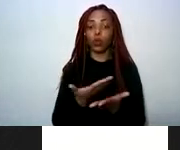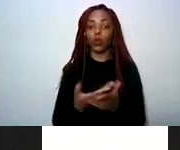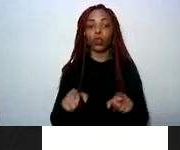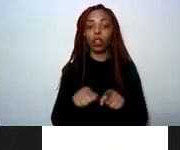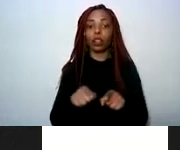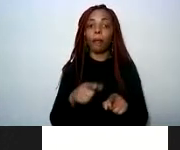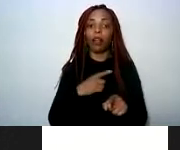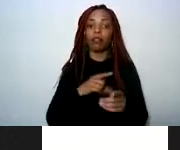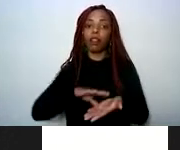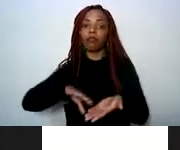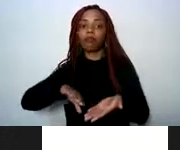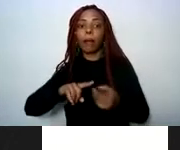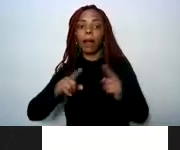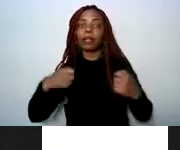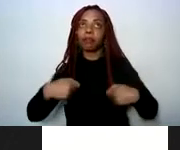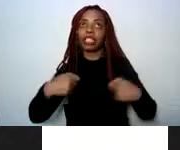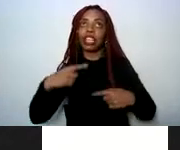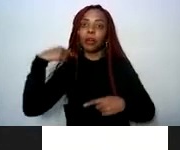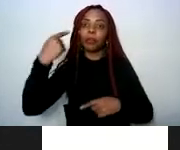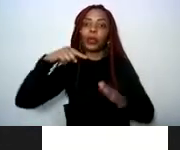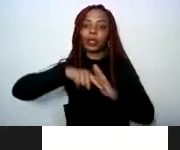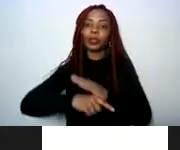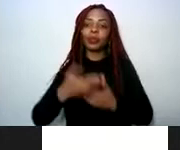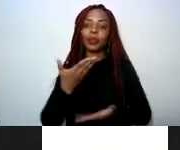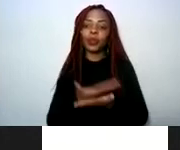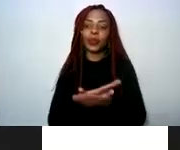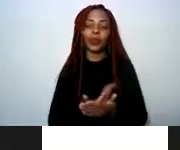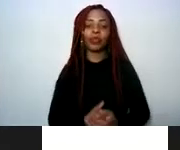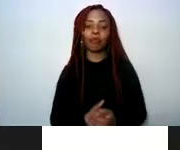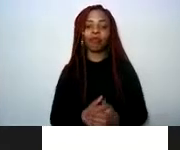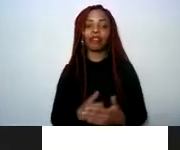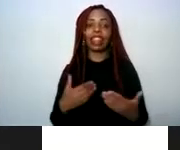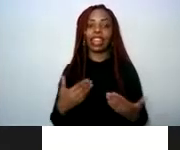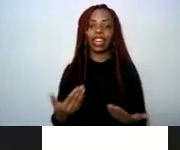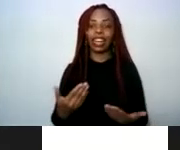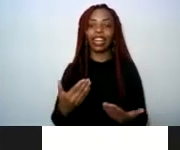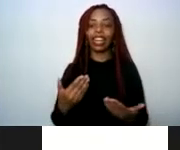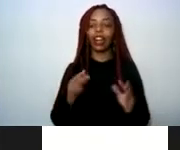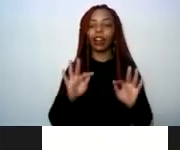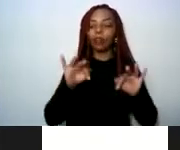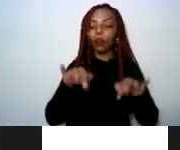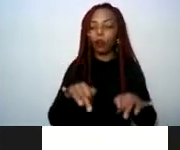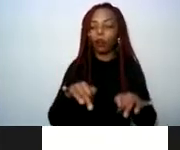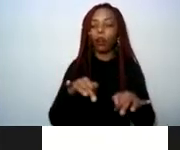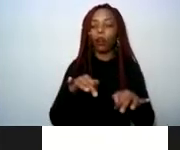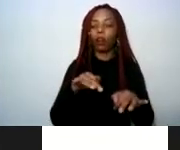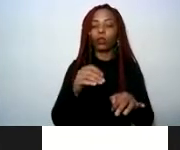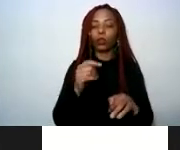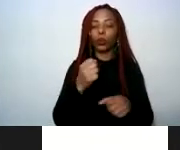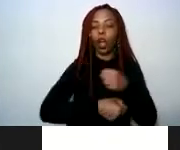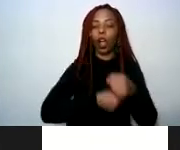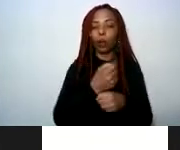aprofundamento futuro e a partir do final da década de 50 grande parte dos